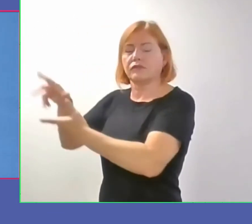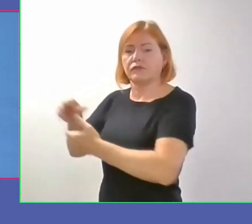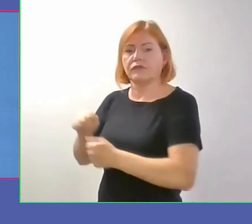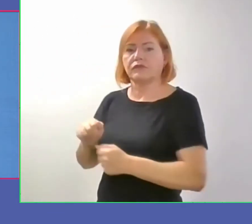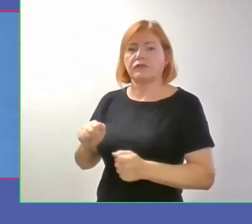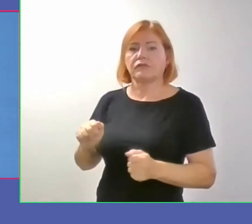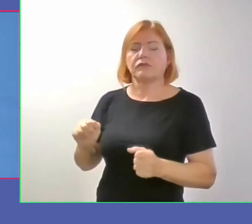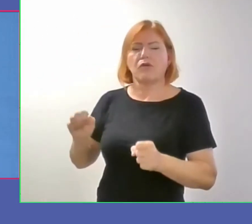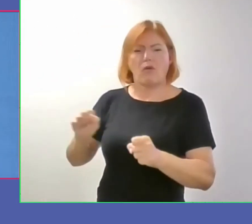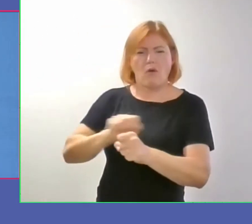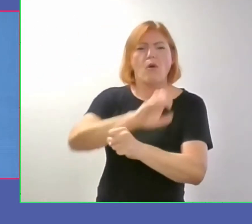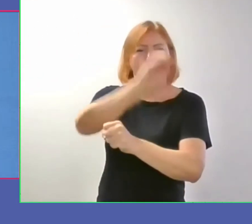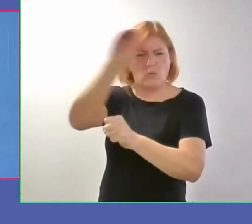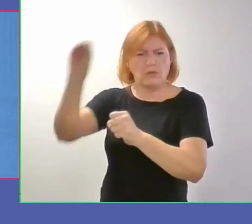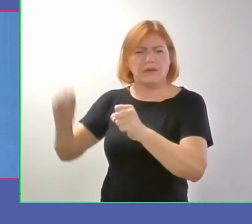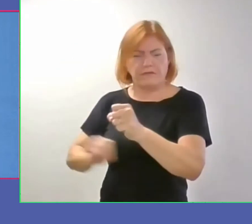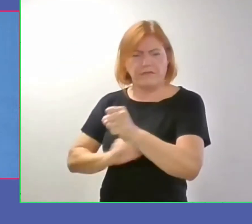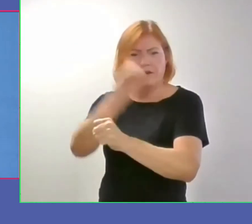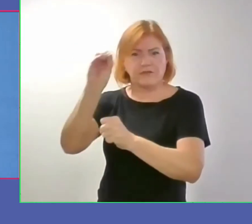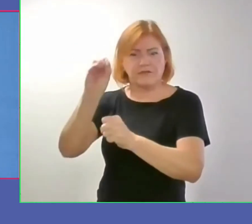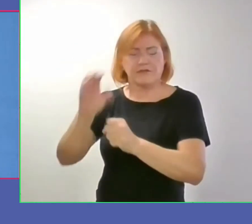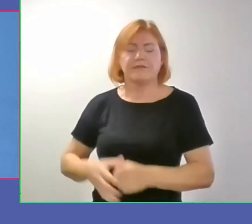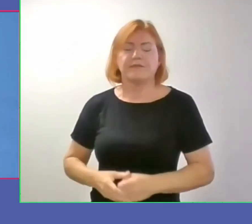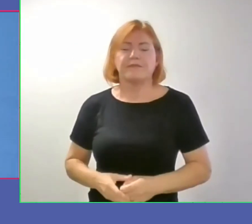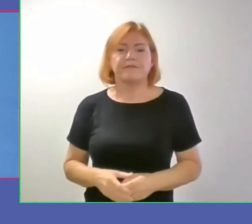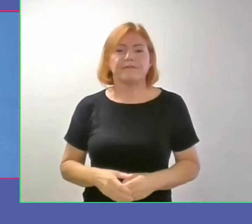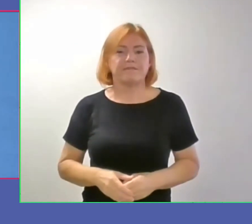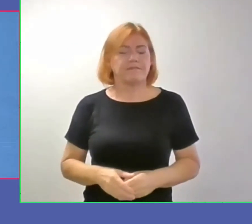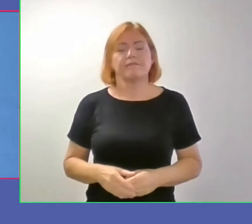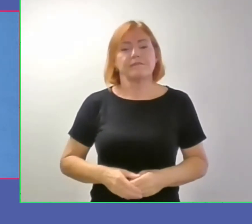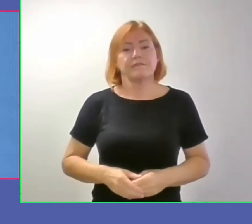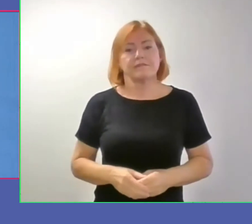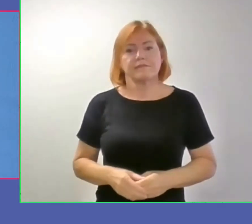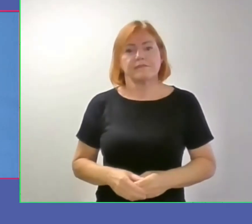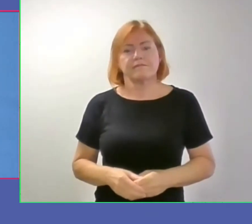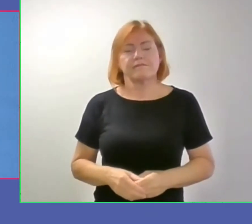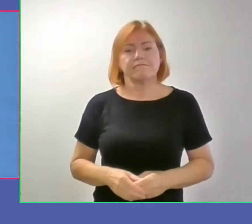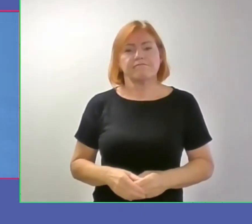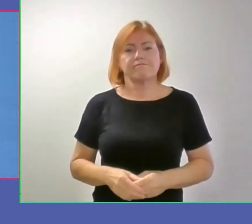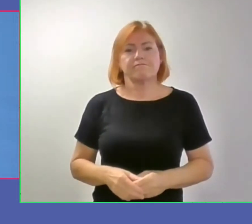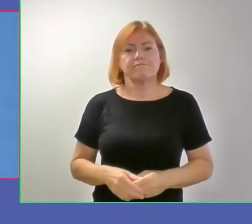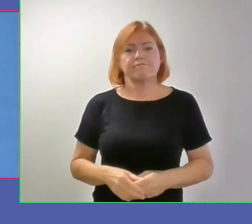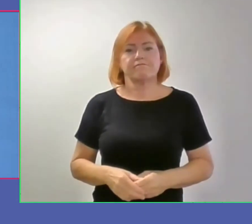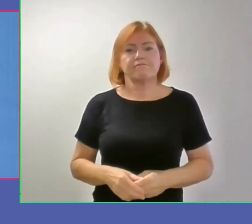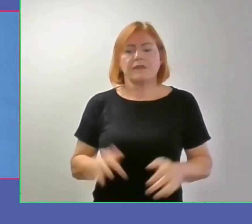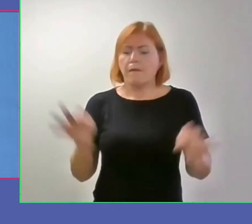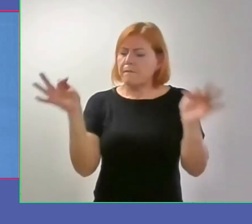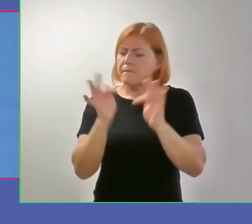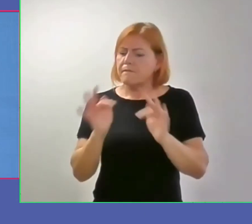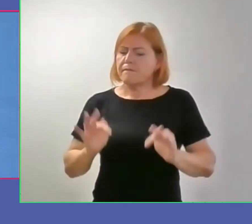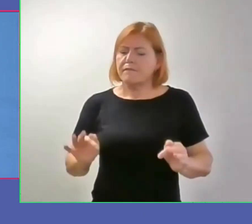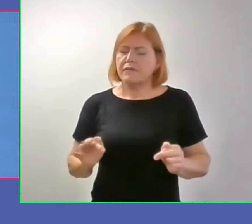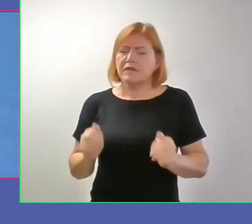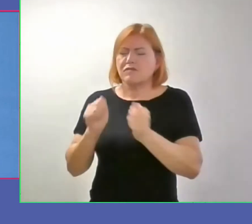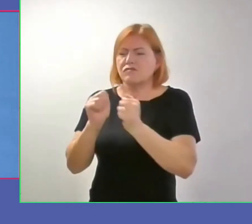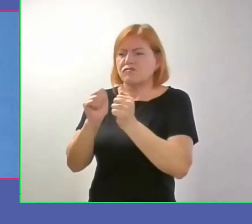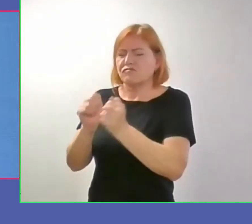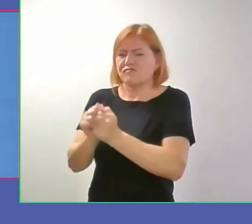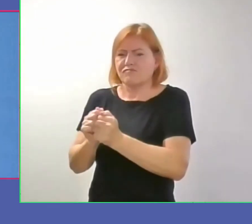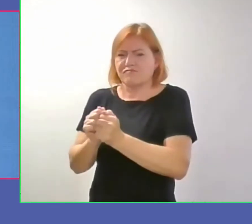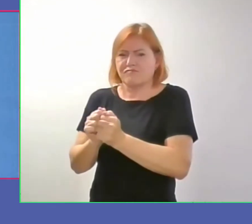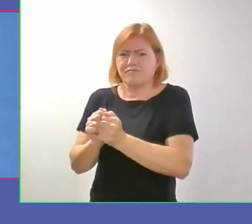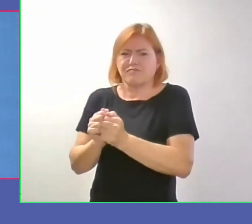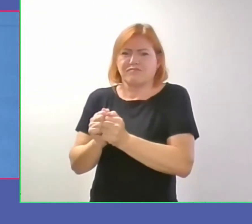contrito e humilde de espírito. Quem está com um espírito contrito e